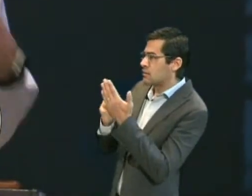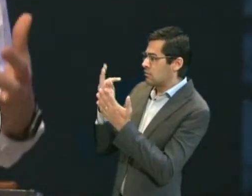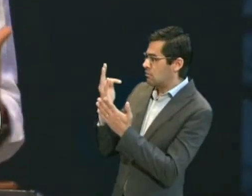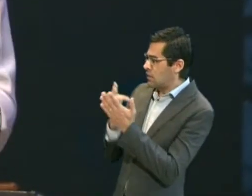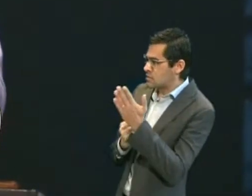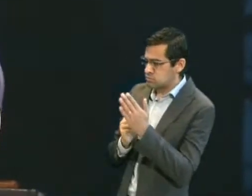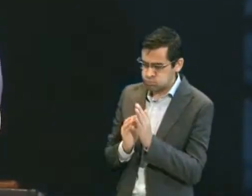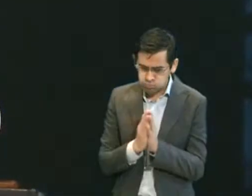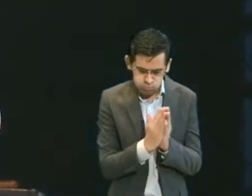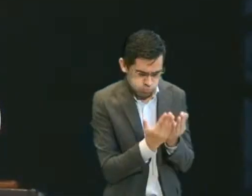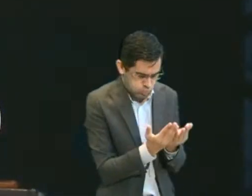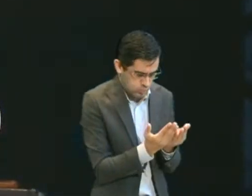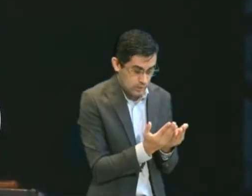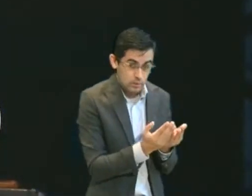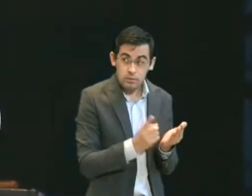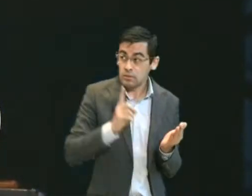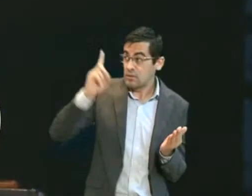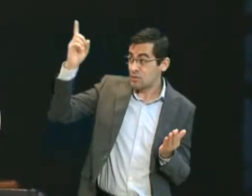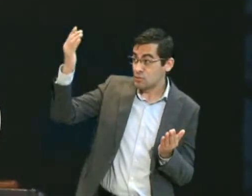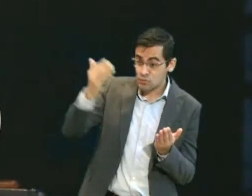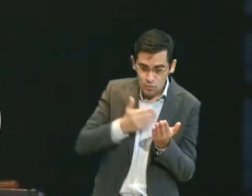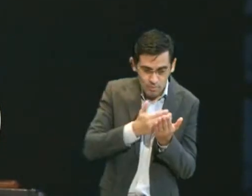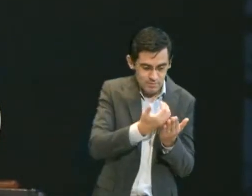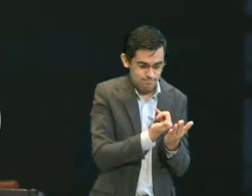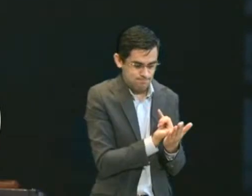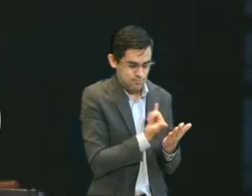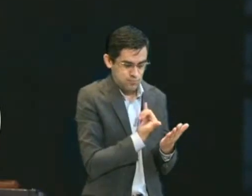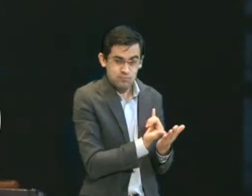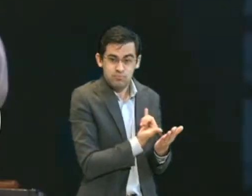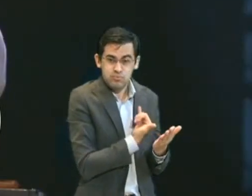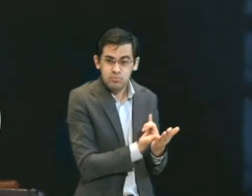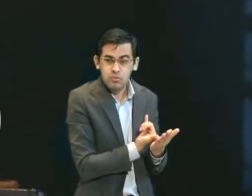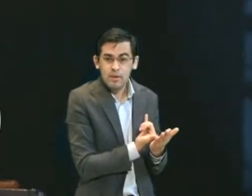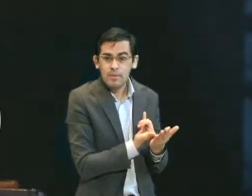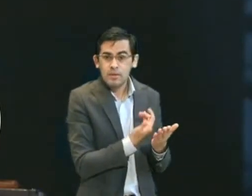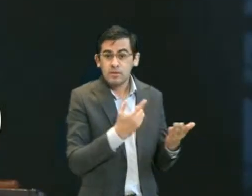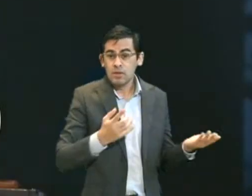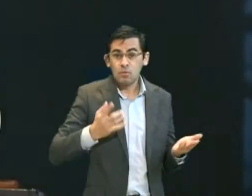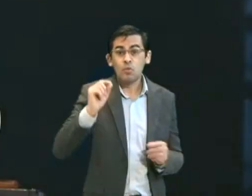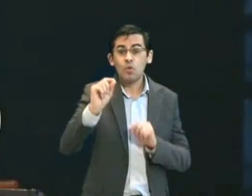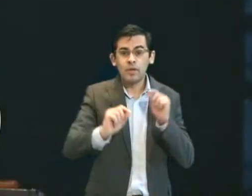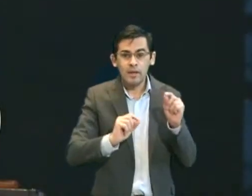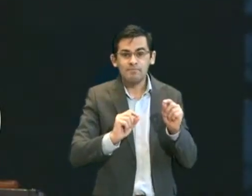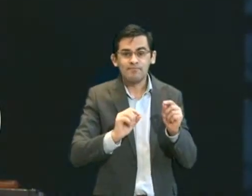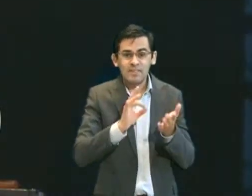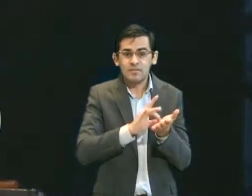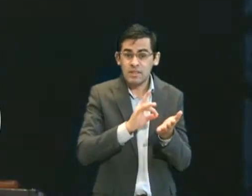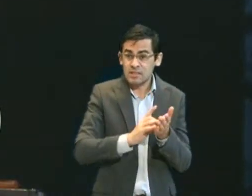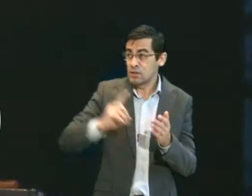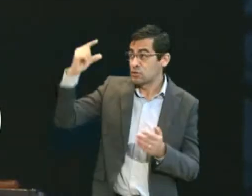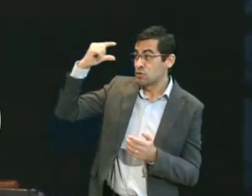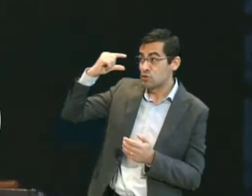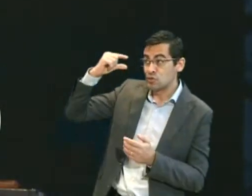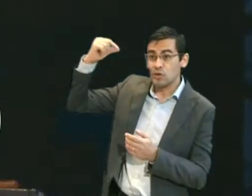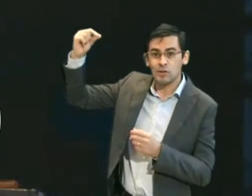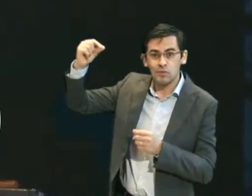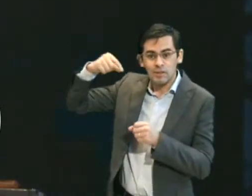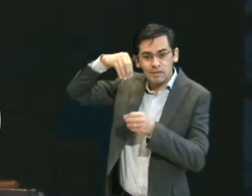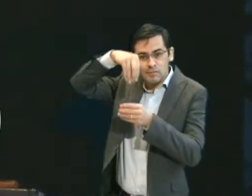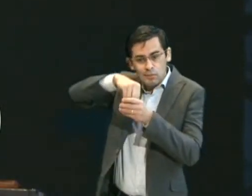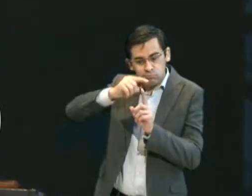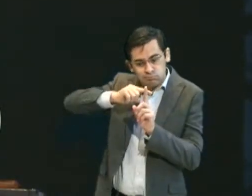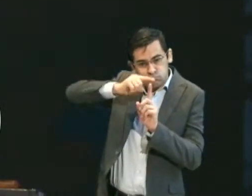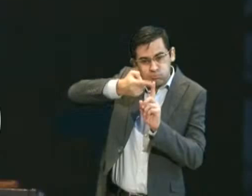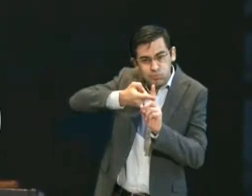abre a Bíblia, e Deus começa a falar com ele. E uma das coisas que Deus fala é que ele tinha sido escolhido no ventre da sua